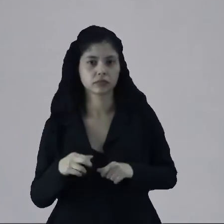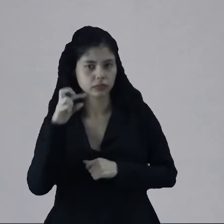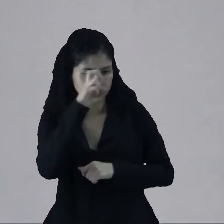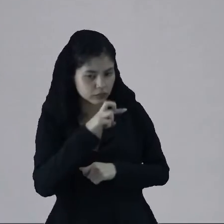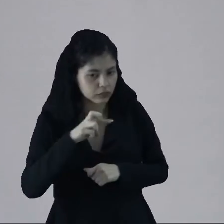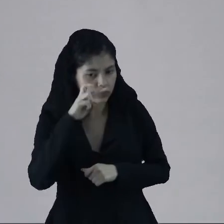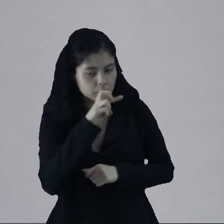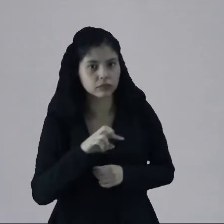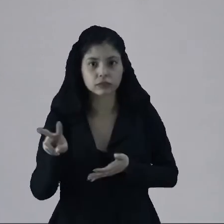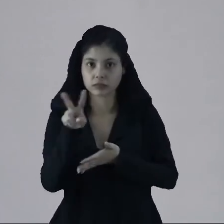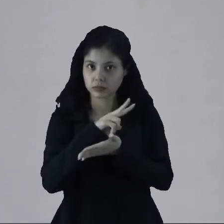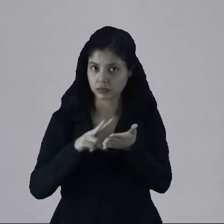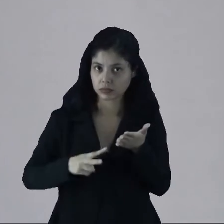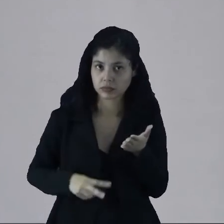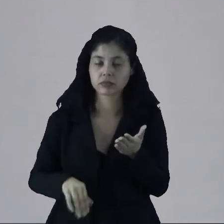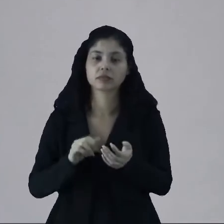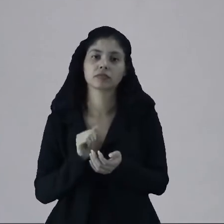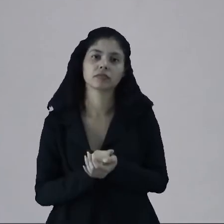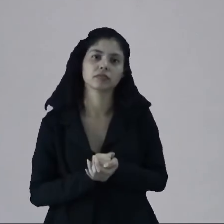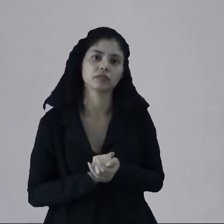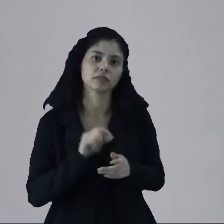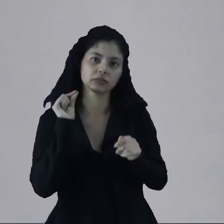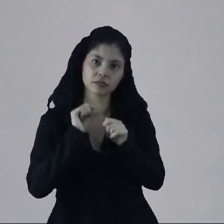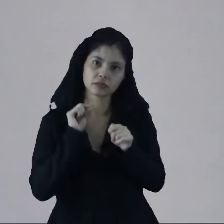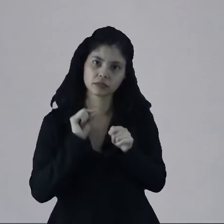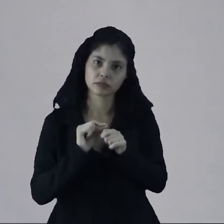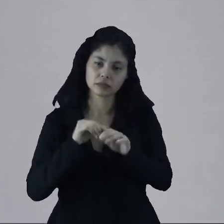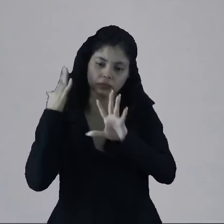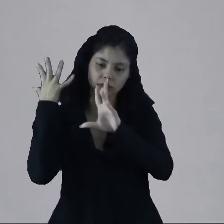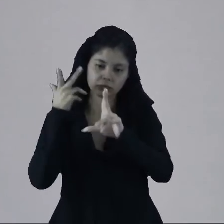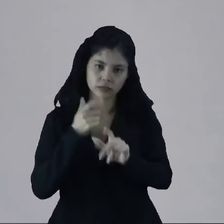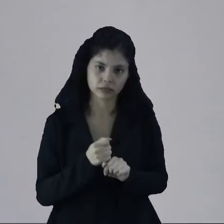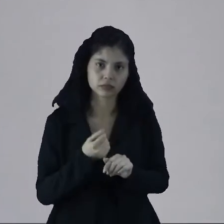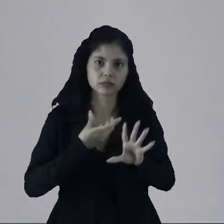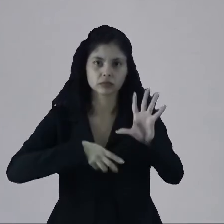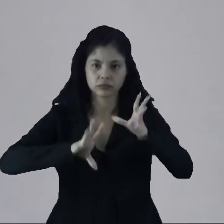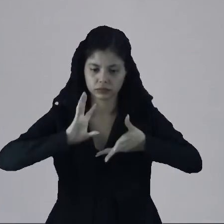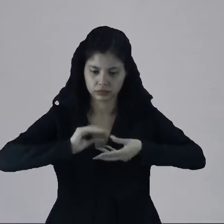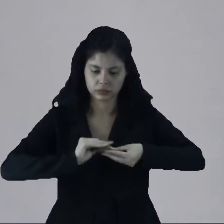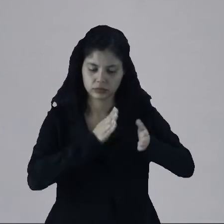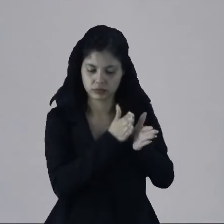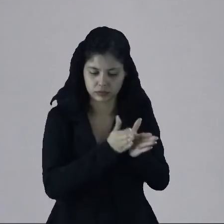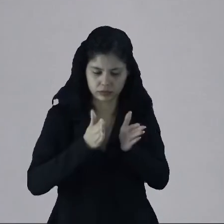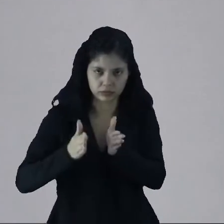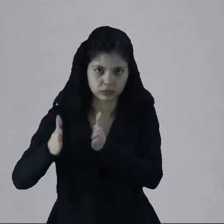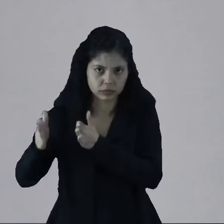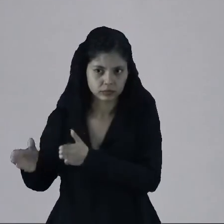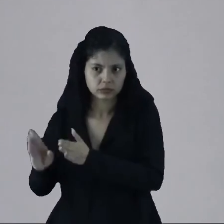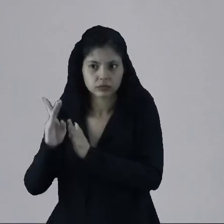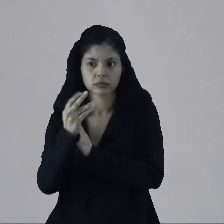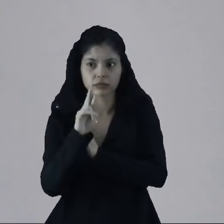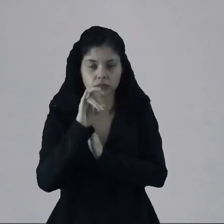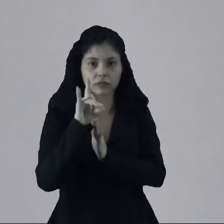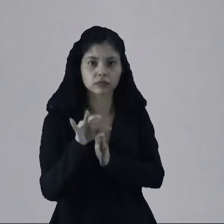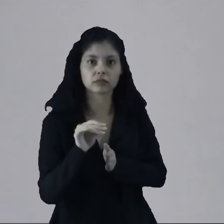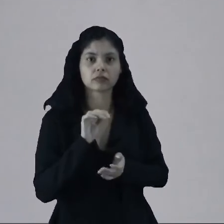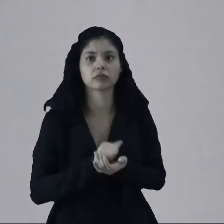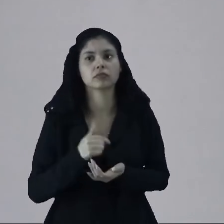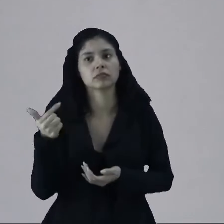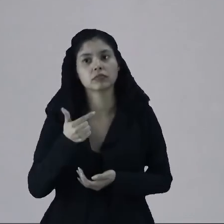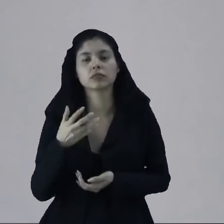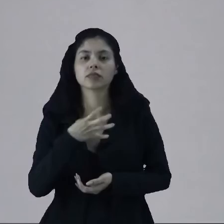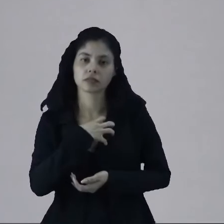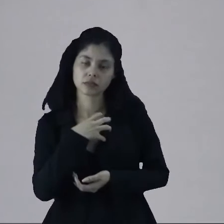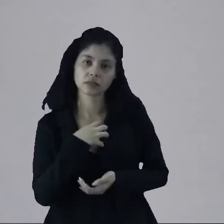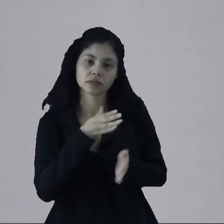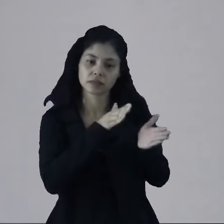precisa ler o enunciado, fazer o seu resumo, acompanhar os cruzamentos do heredograma e aí, num segundo